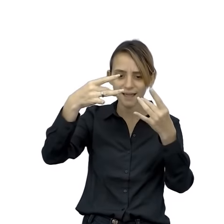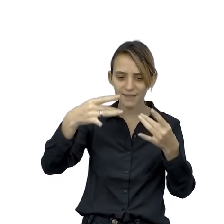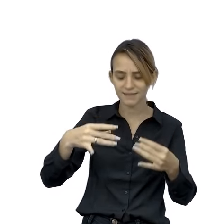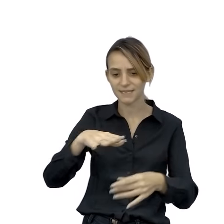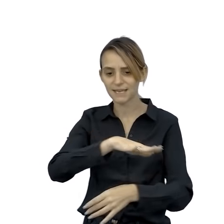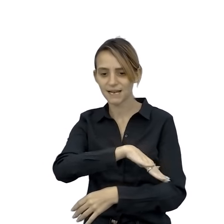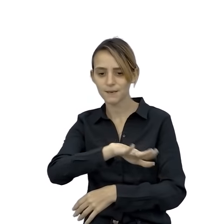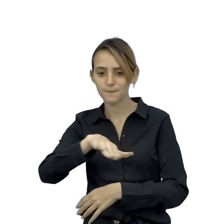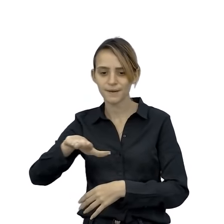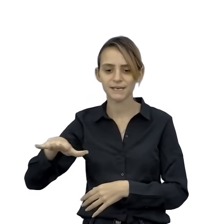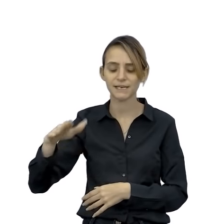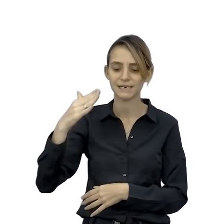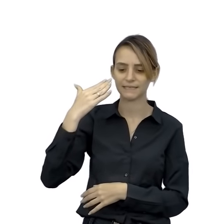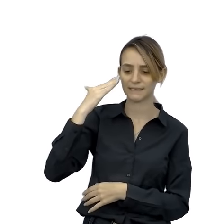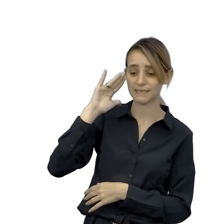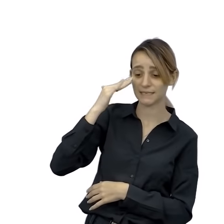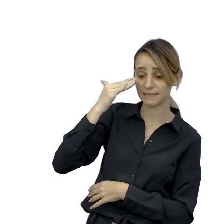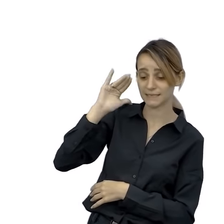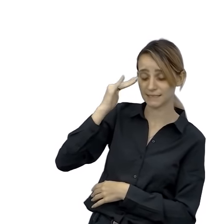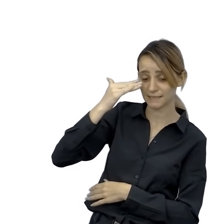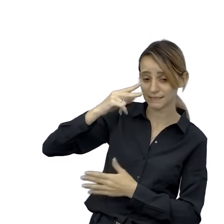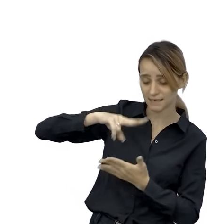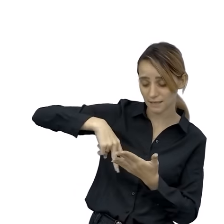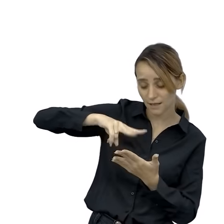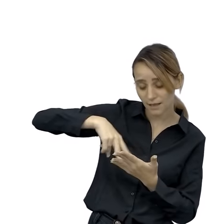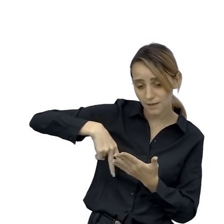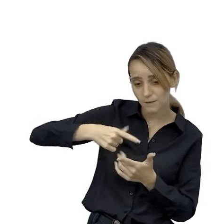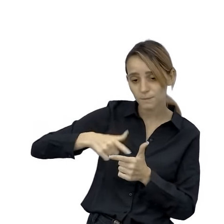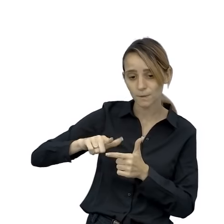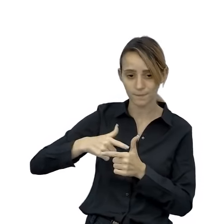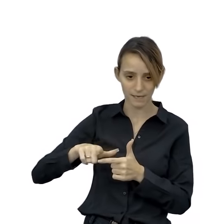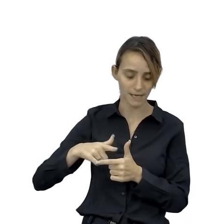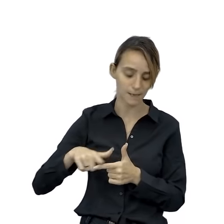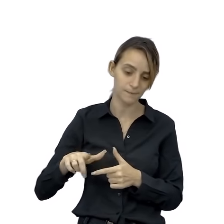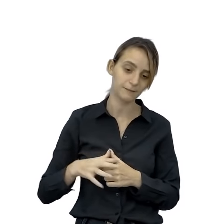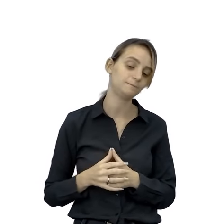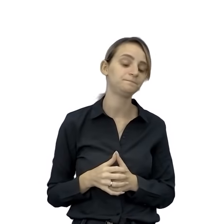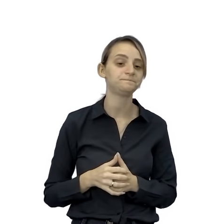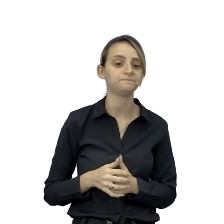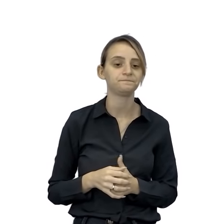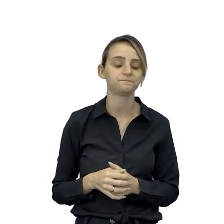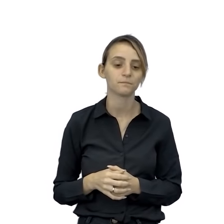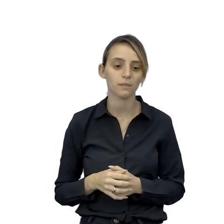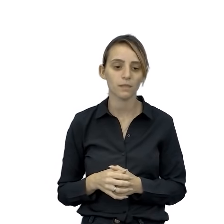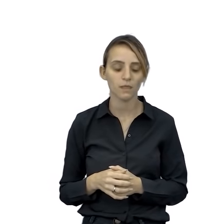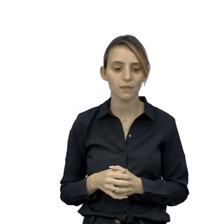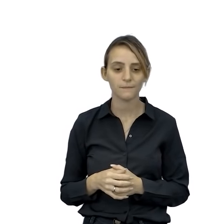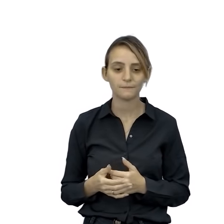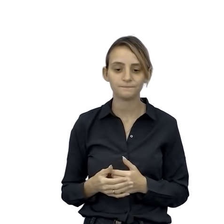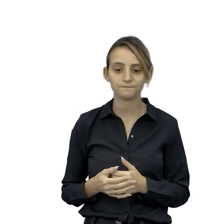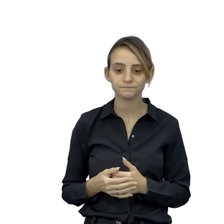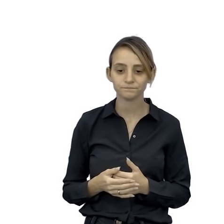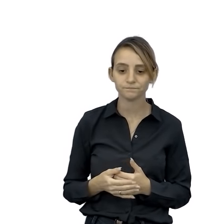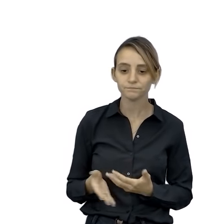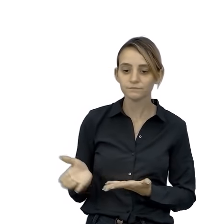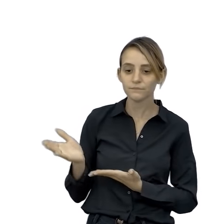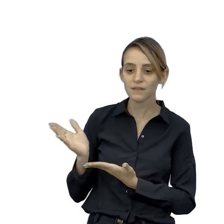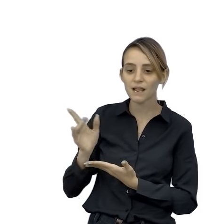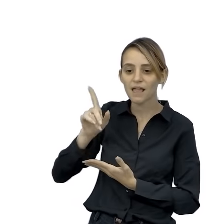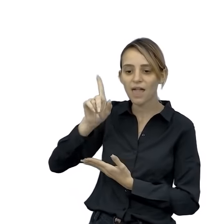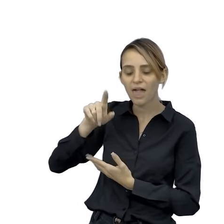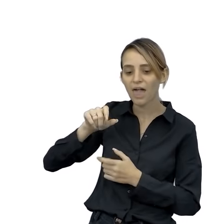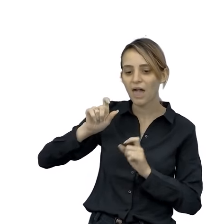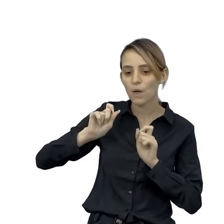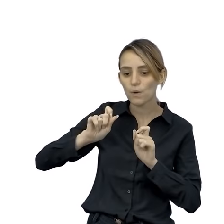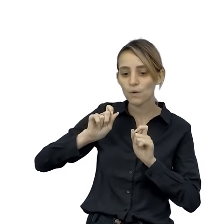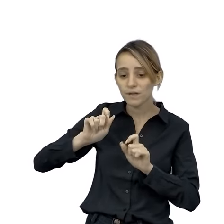tenham sucesso nessa resolução aí. Então, o problema aqui apresentado, ele é de